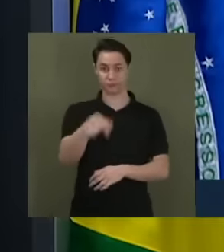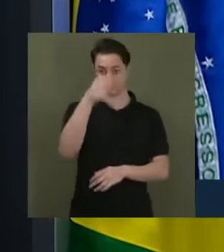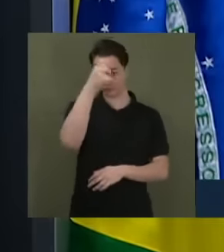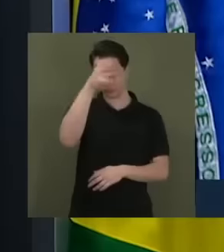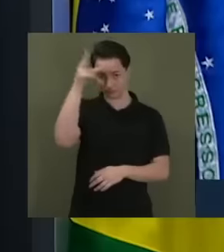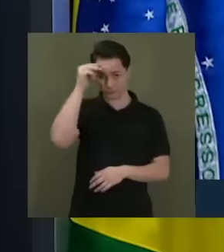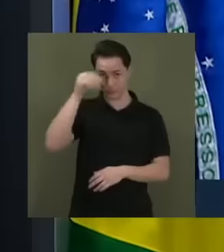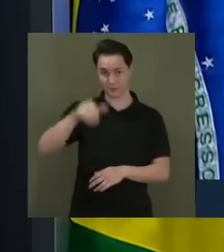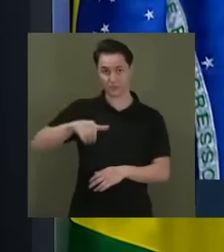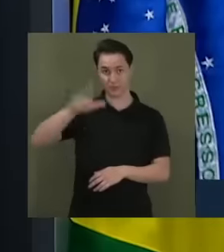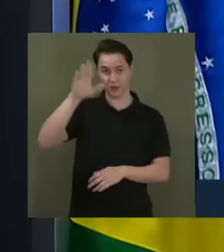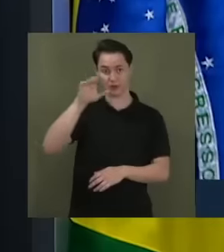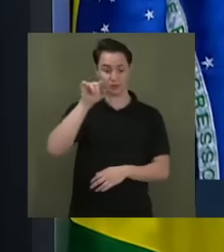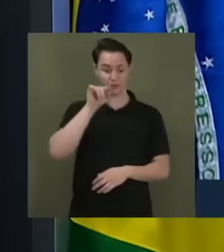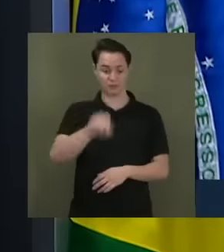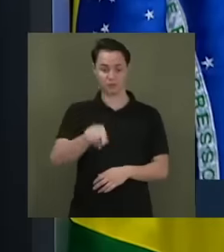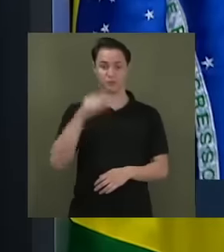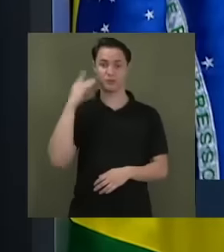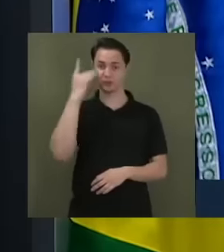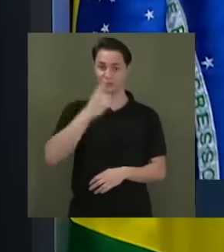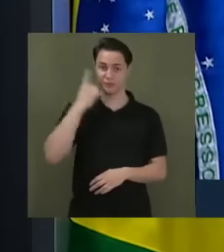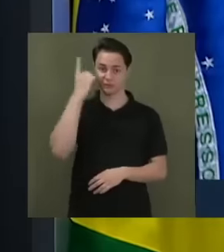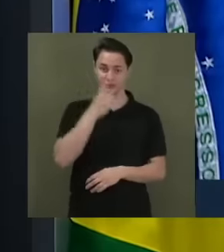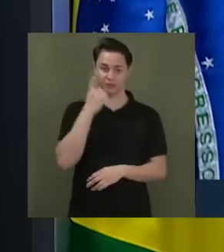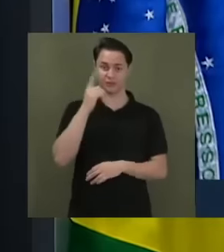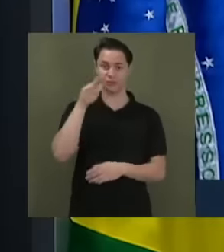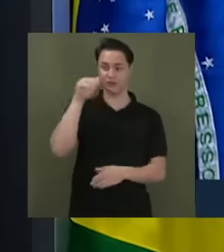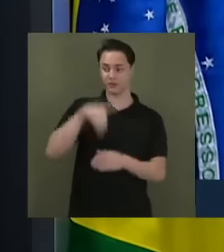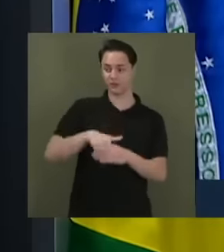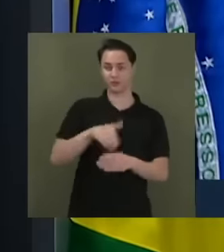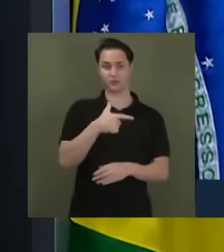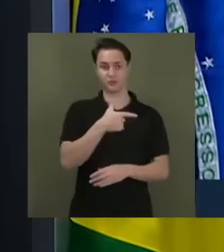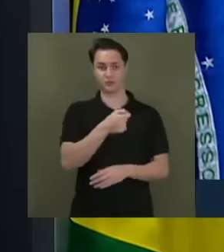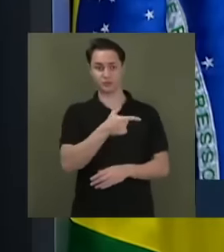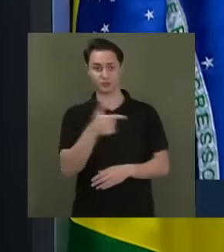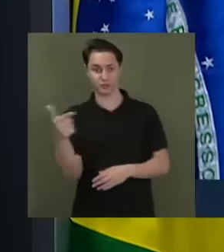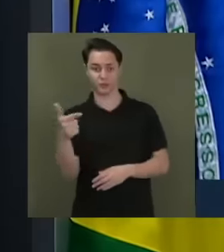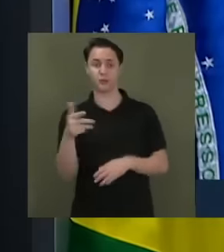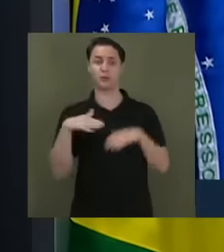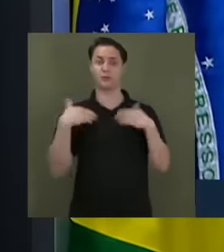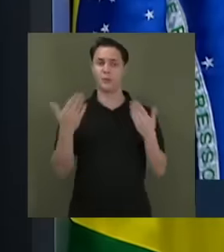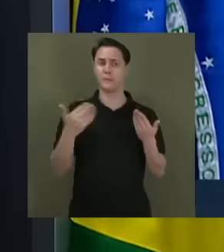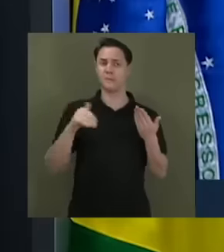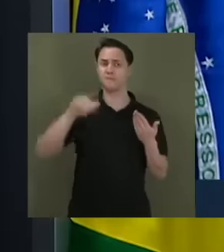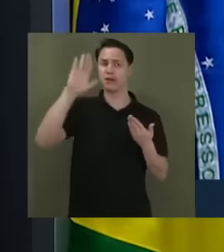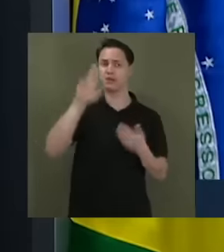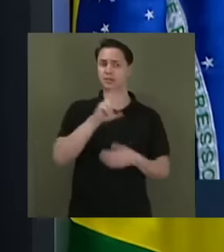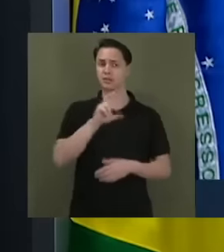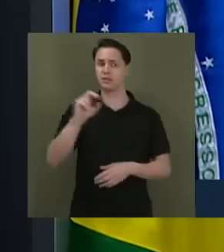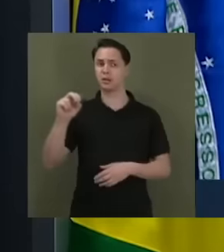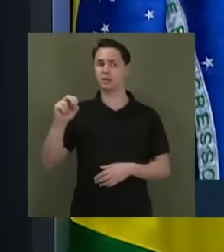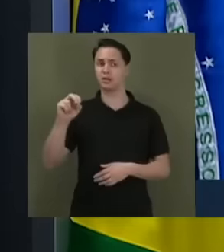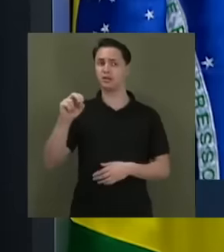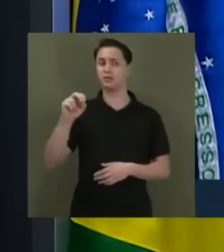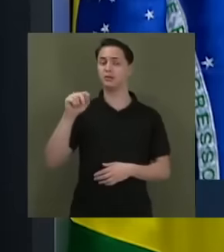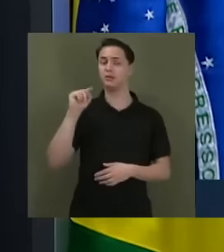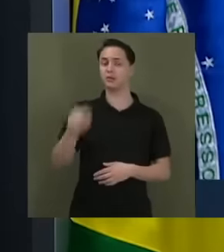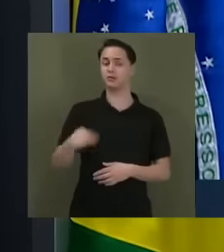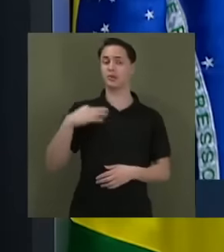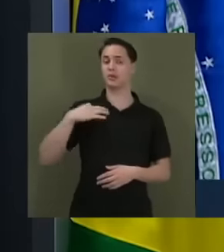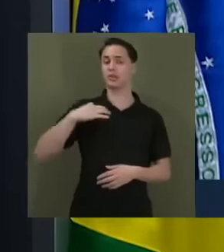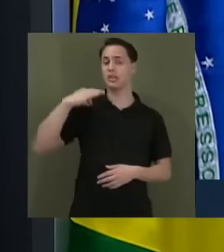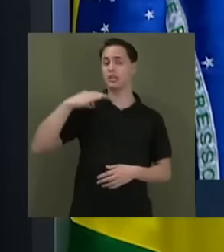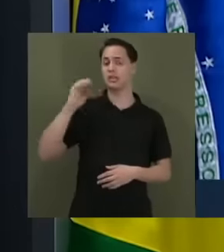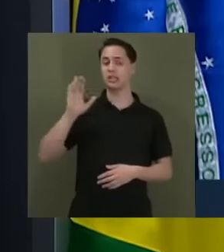mais de 1000 deputados nas eleições de 2022 e foram mais de 500.000 candidatos em todo o Brasil